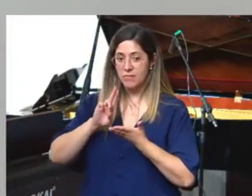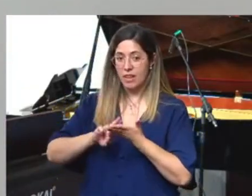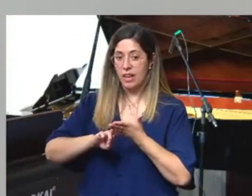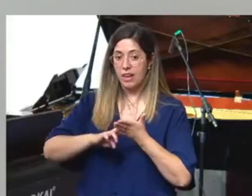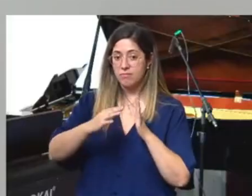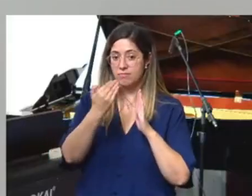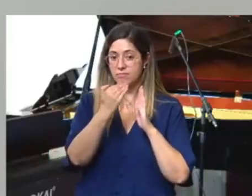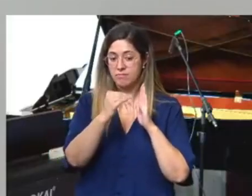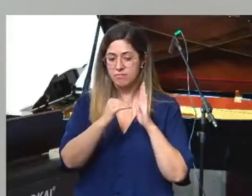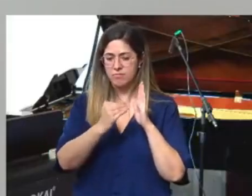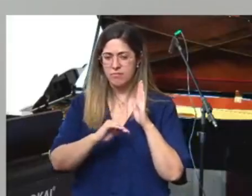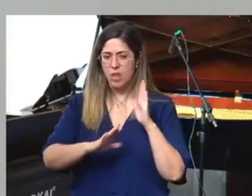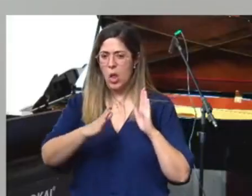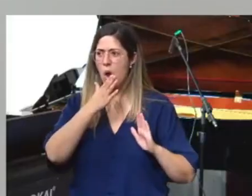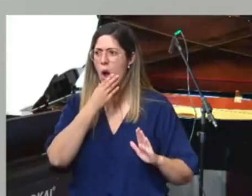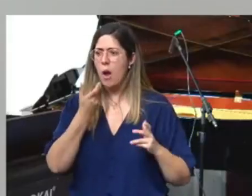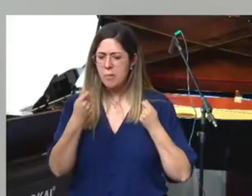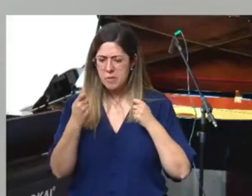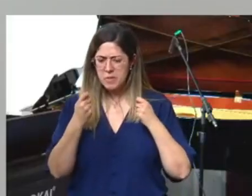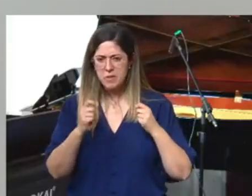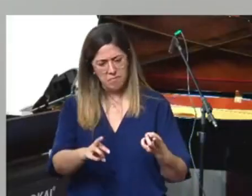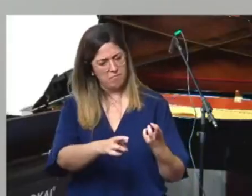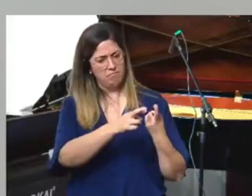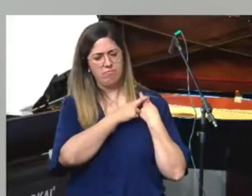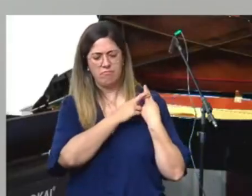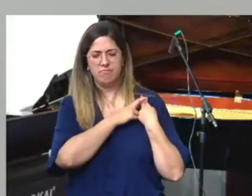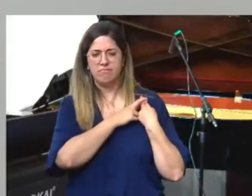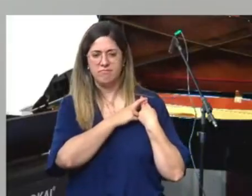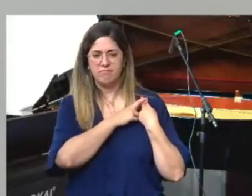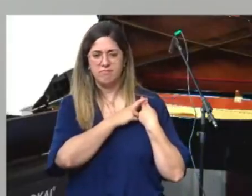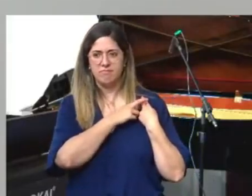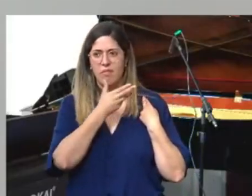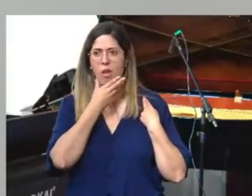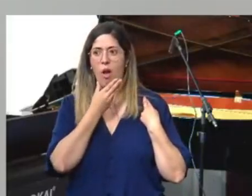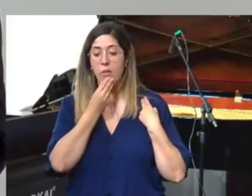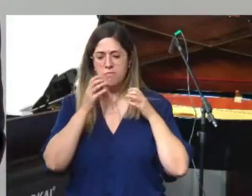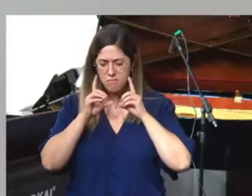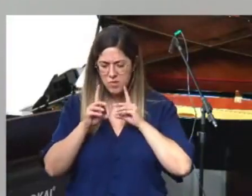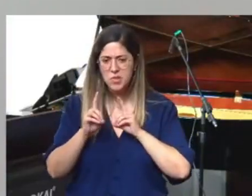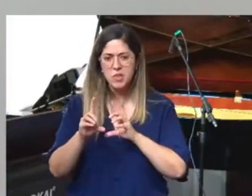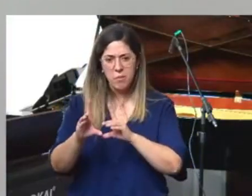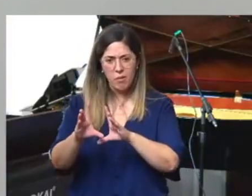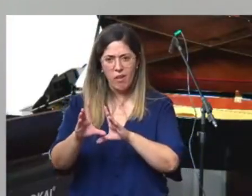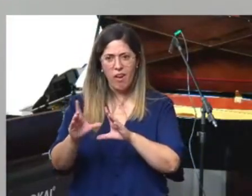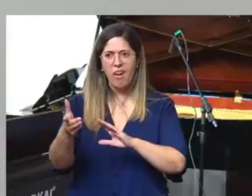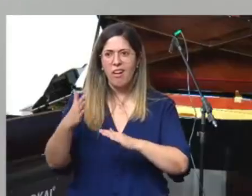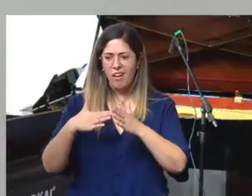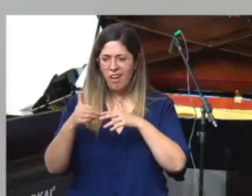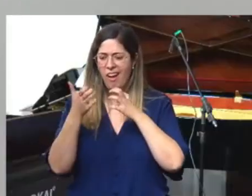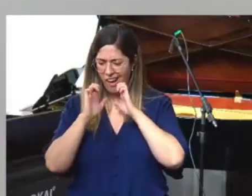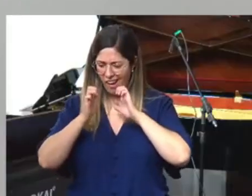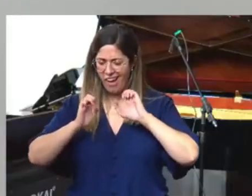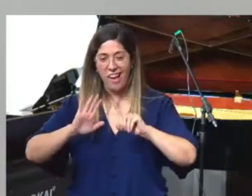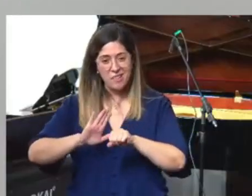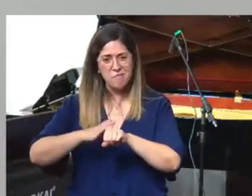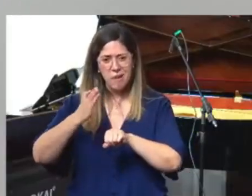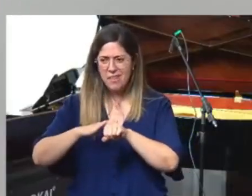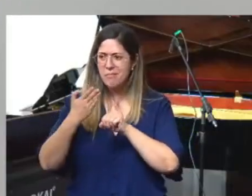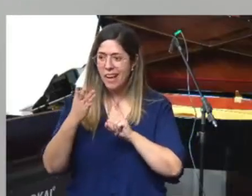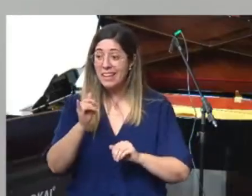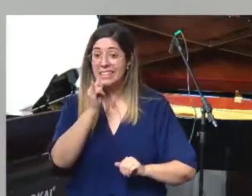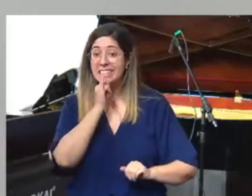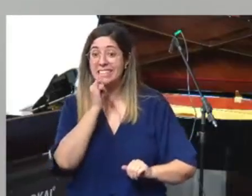diz: homens, assumam este papel de fazer discípulos, de serem exemplos no meio da igreja de